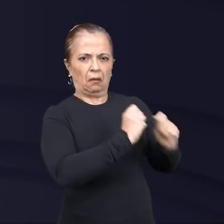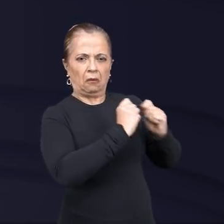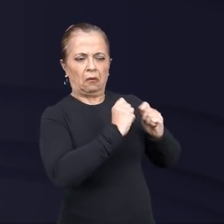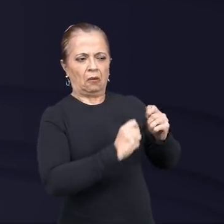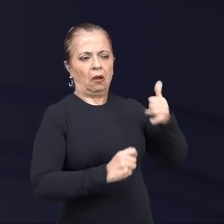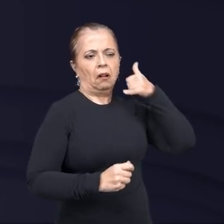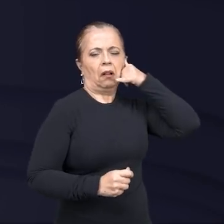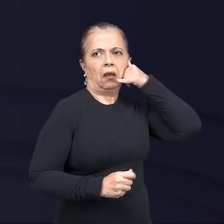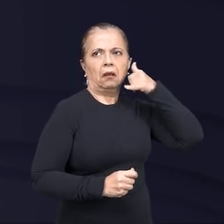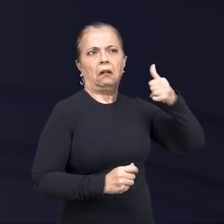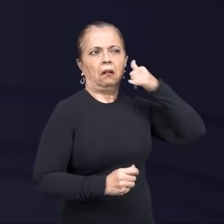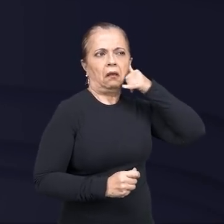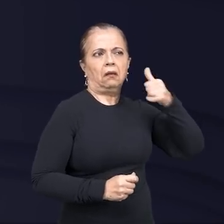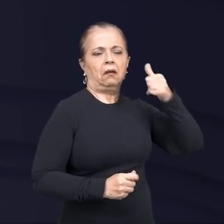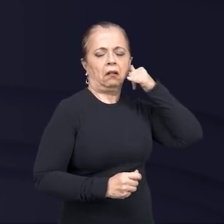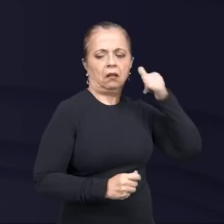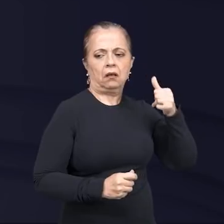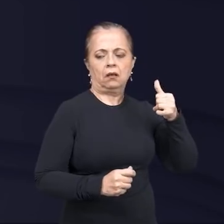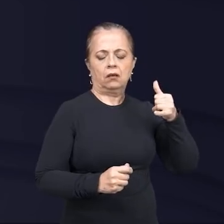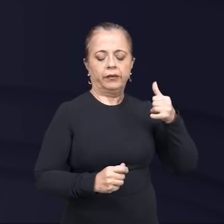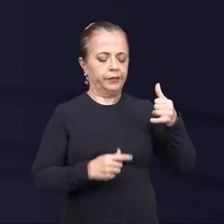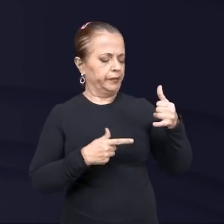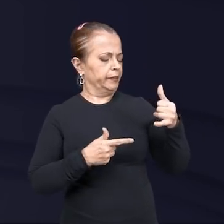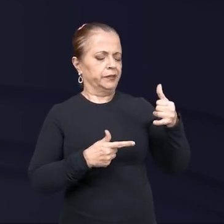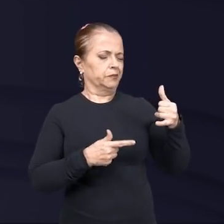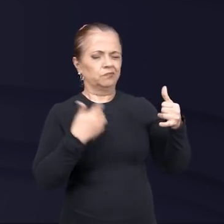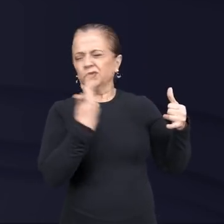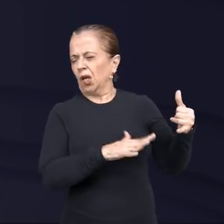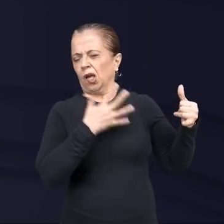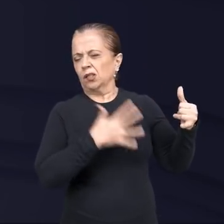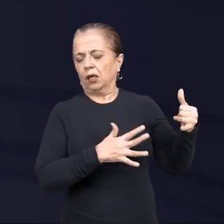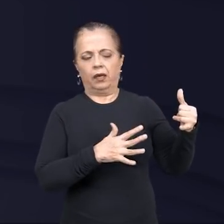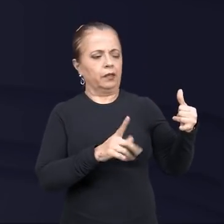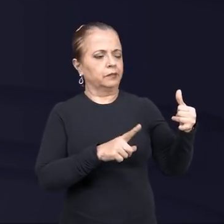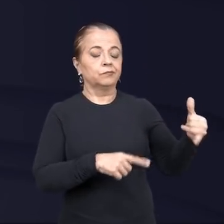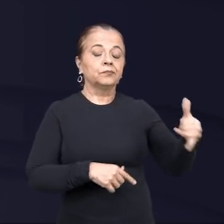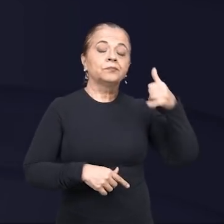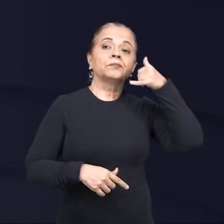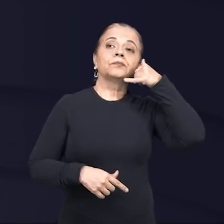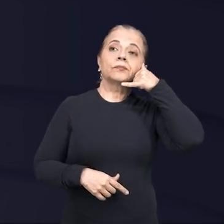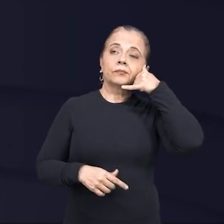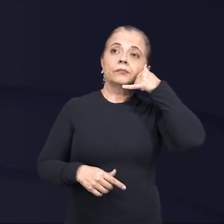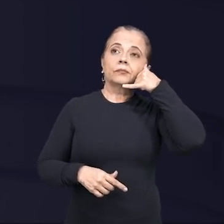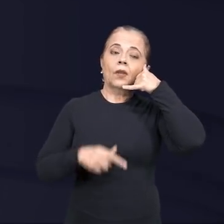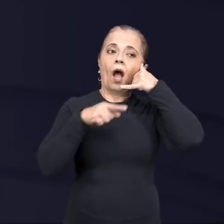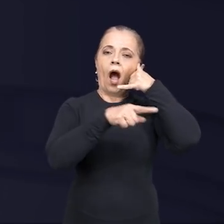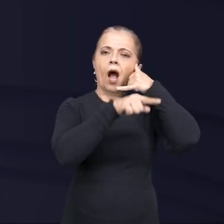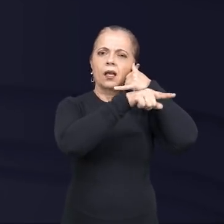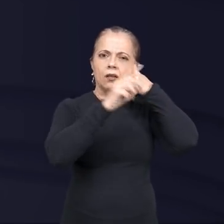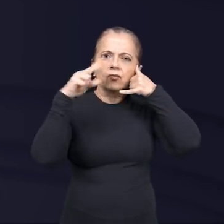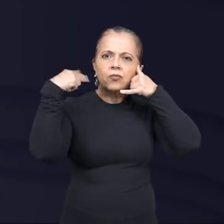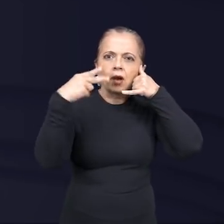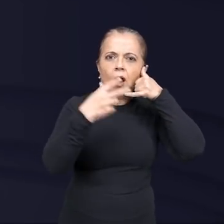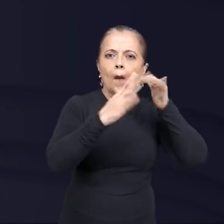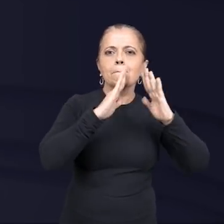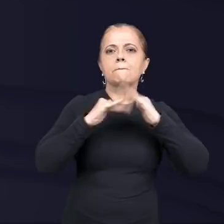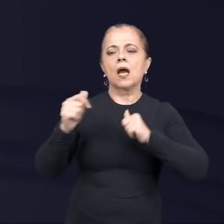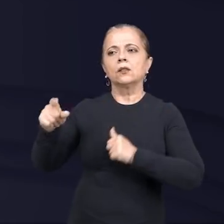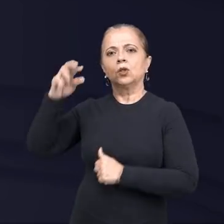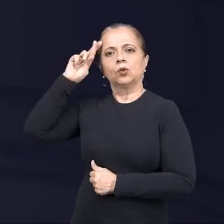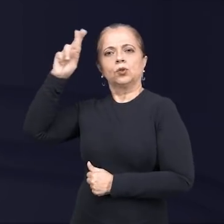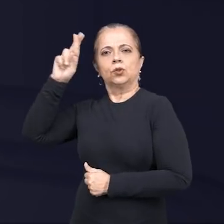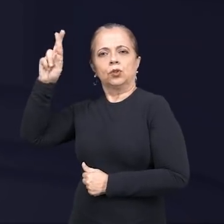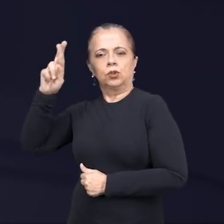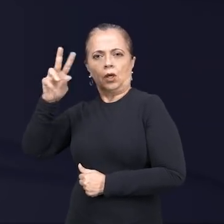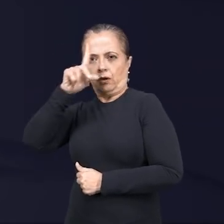ligações, ele atende ao investigado, que o investigado pede a ele que faça essa remoção não para o IML,